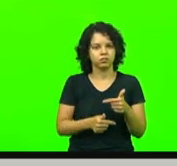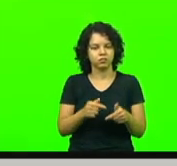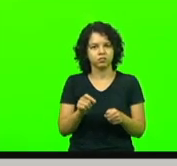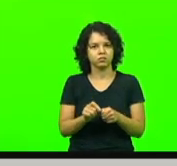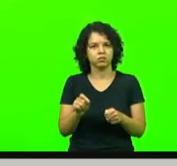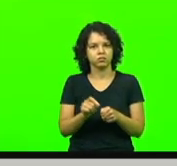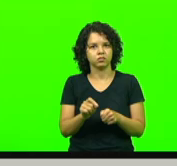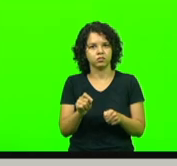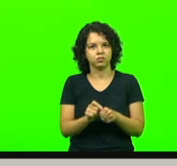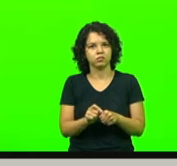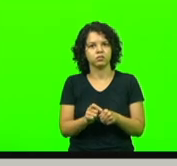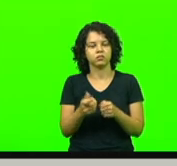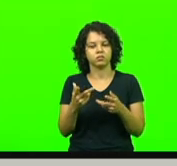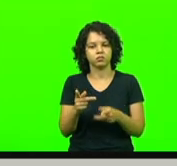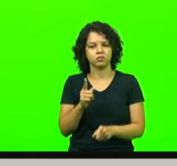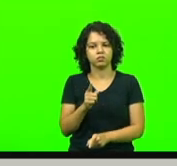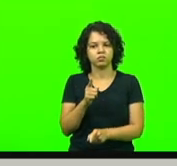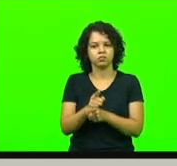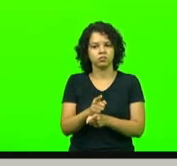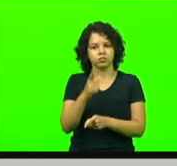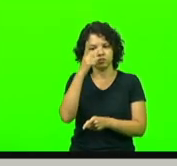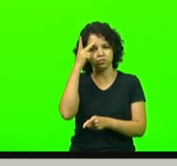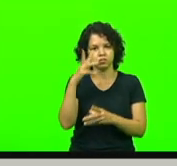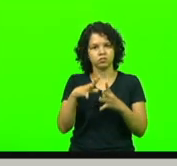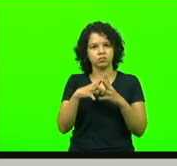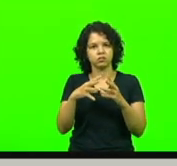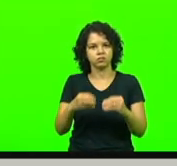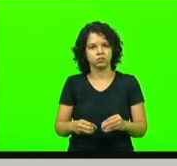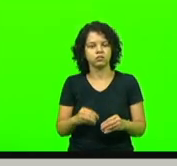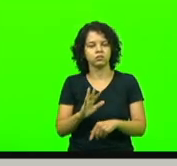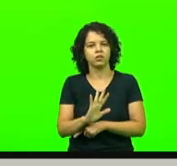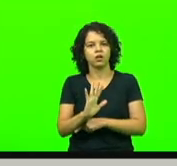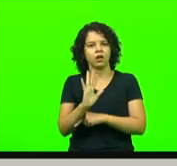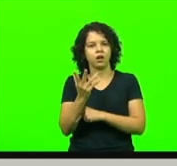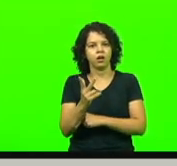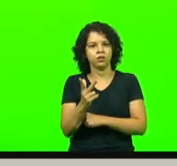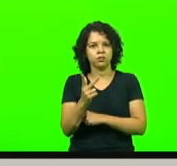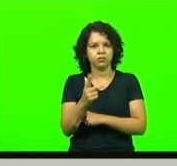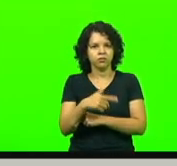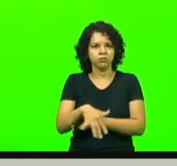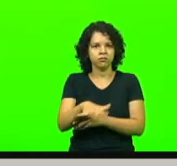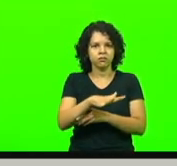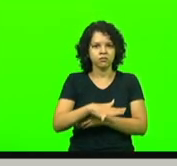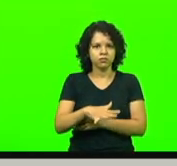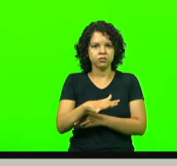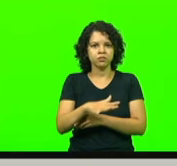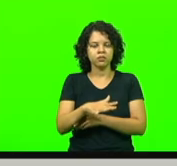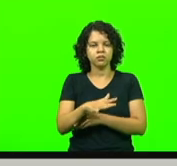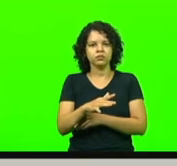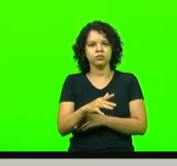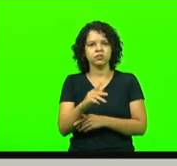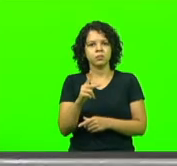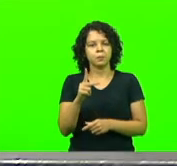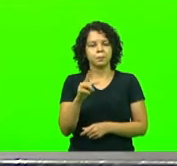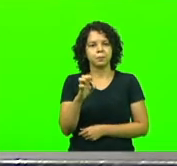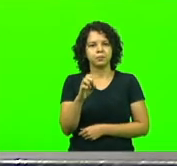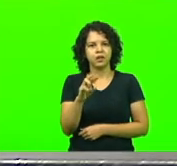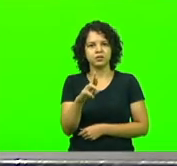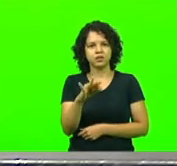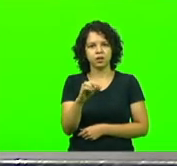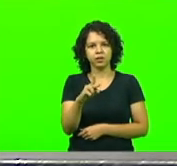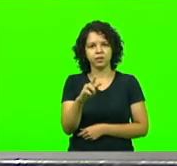por desaparecidos na catástrofe ocorrida em Petrópolis, Rio de Janeiro. Em discussão,